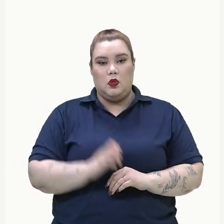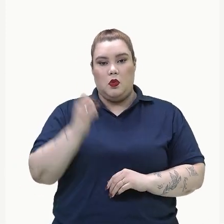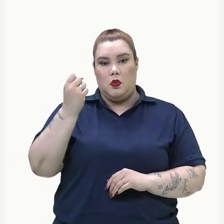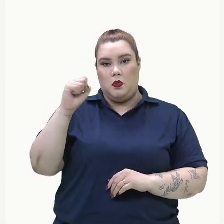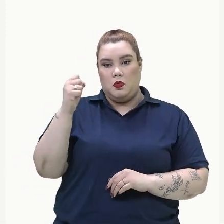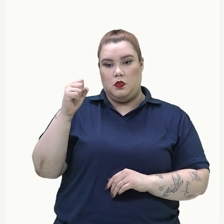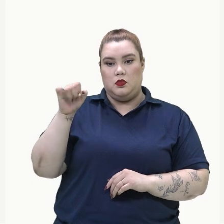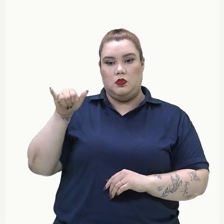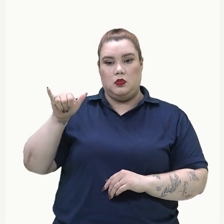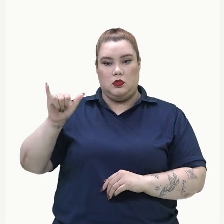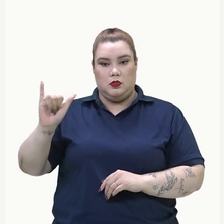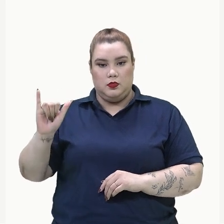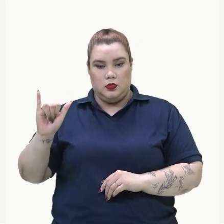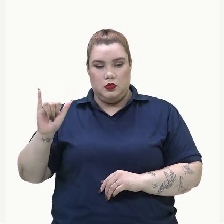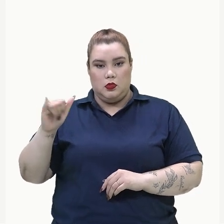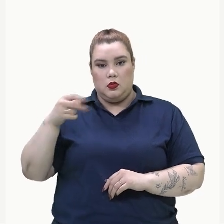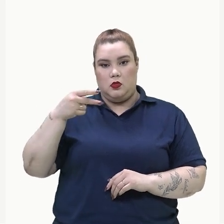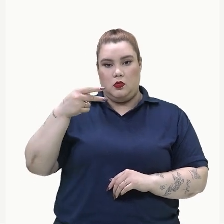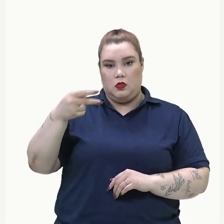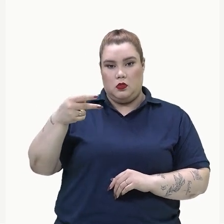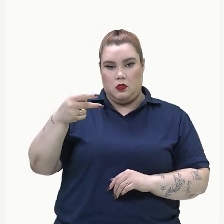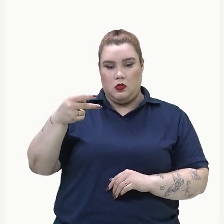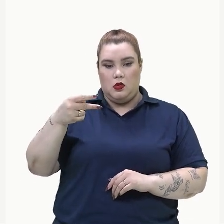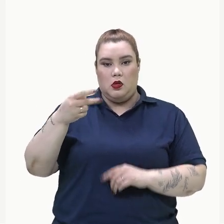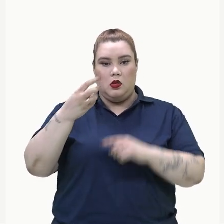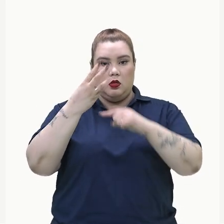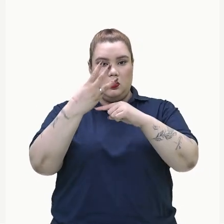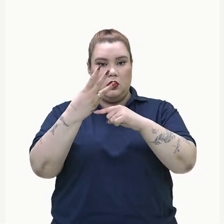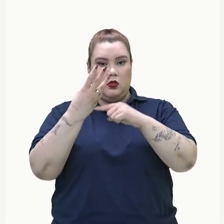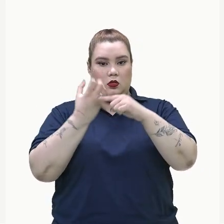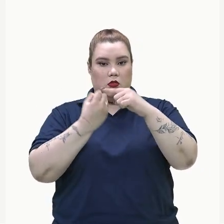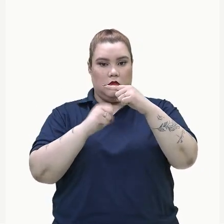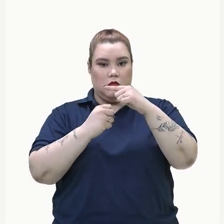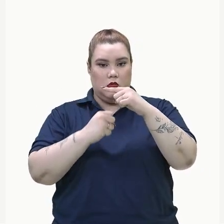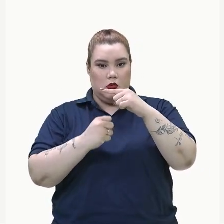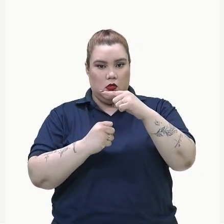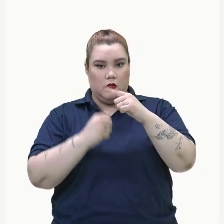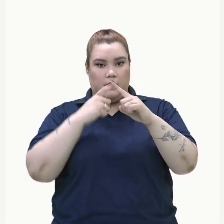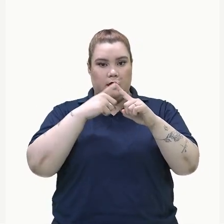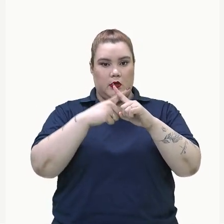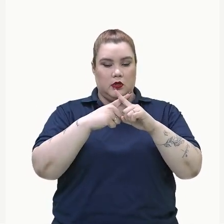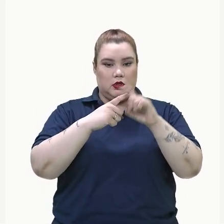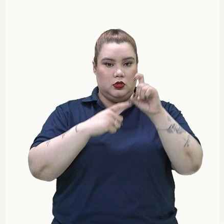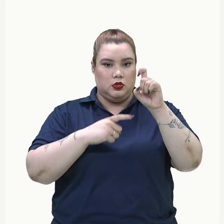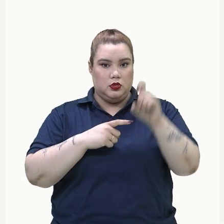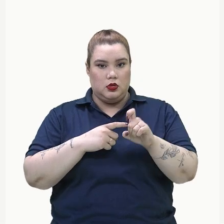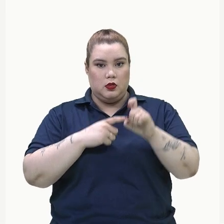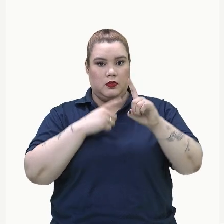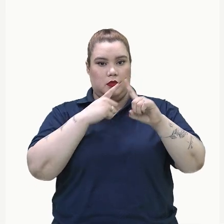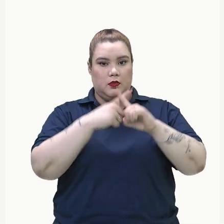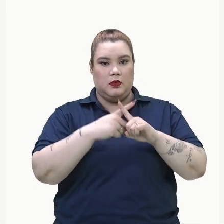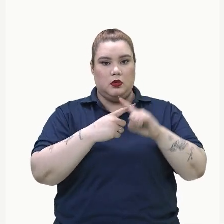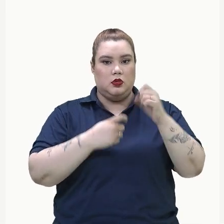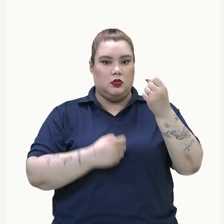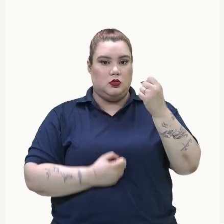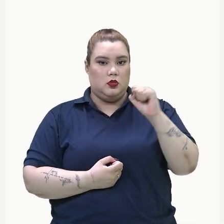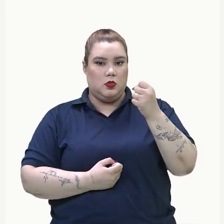8y igual a 3/8 de x vezes